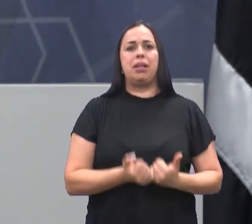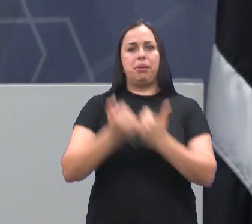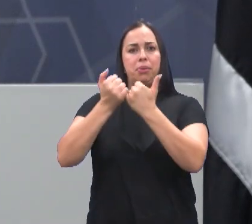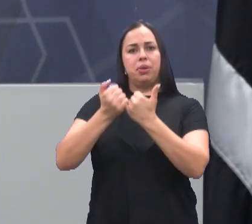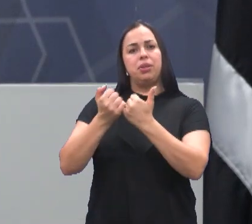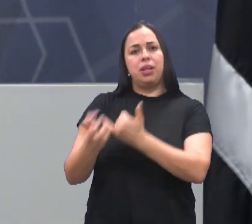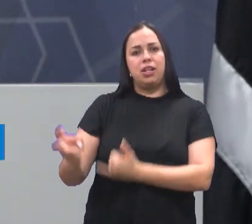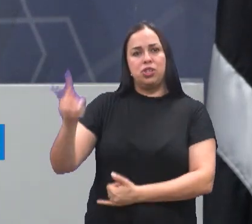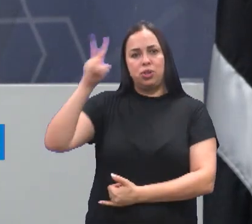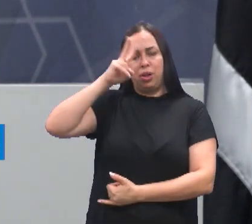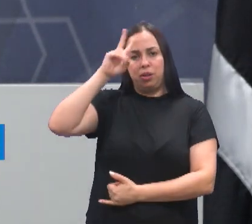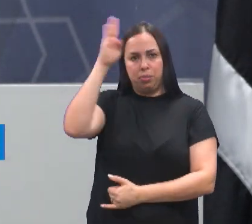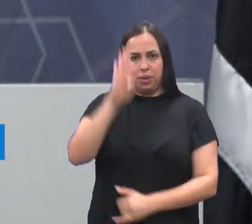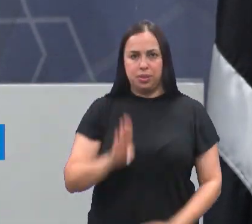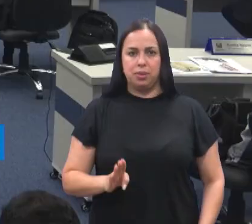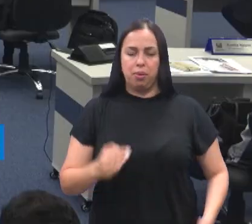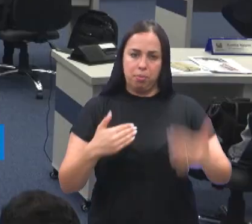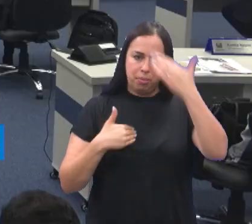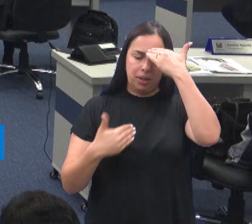Brasil. Obrigada.